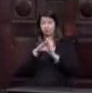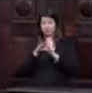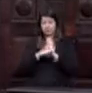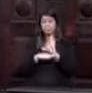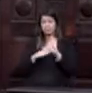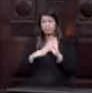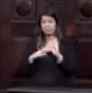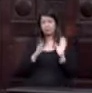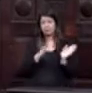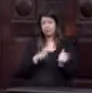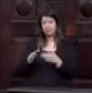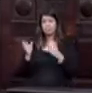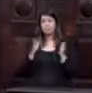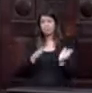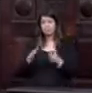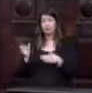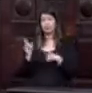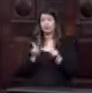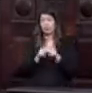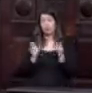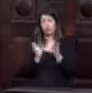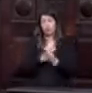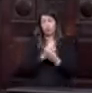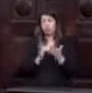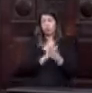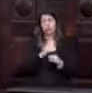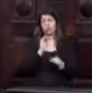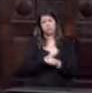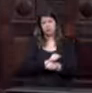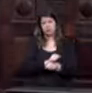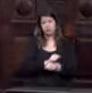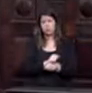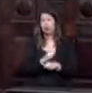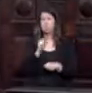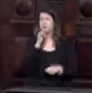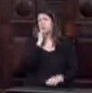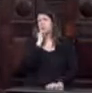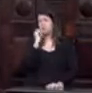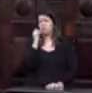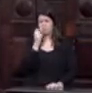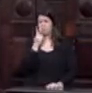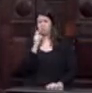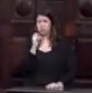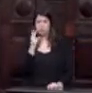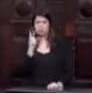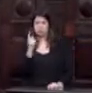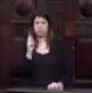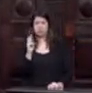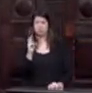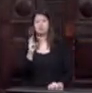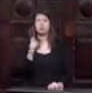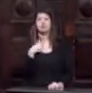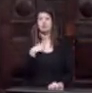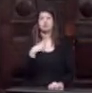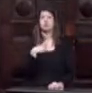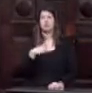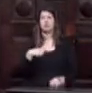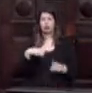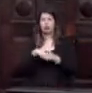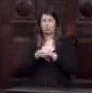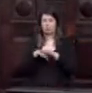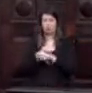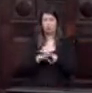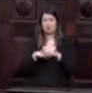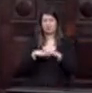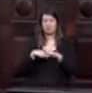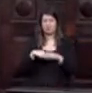correntes, receitas que não são correntes nesse período. E o ano de 2015 foi o que teve a maior distorção com os depósitos